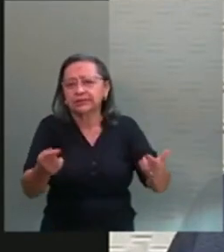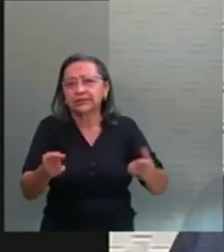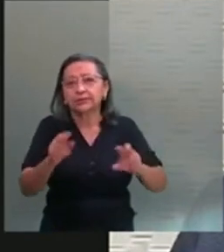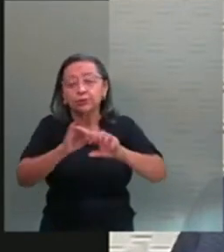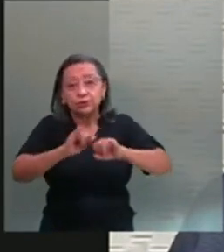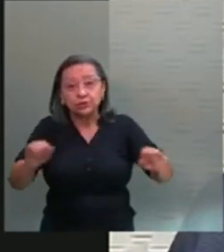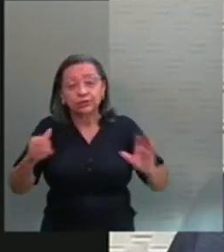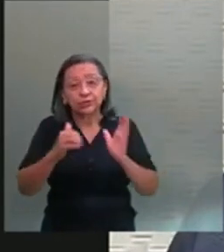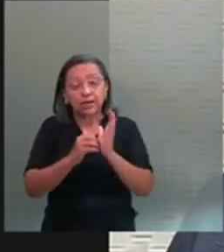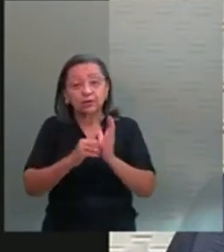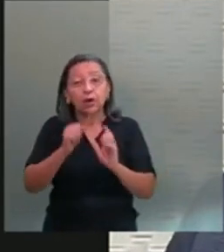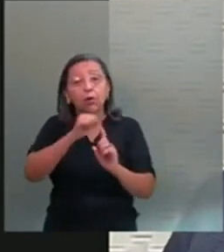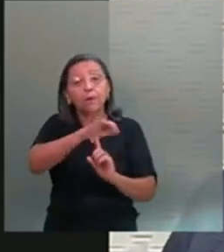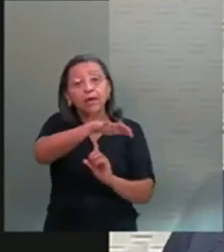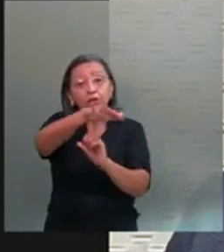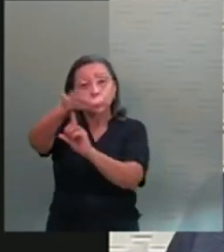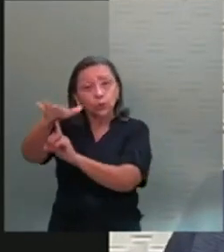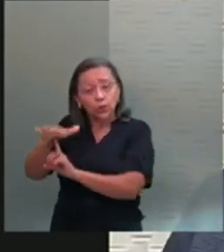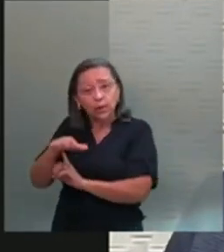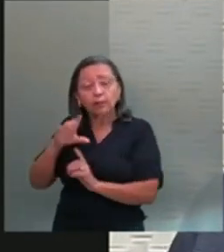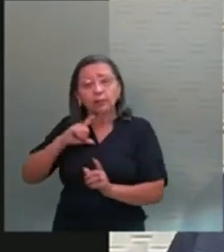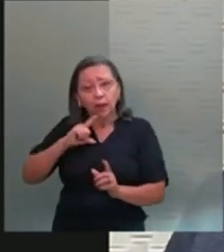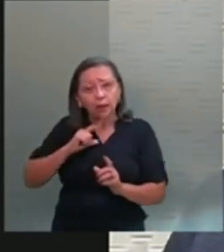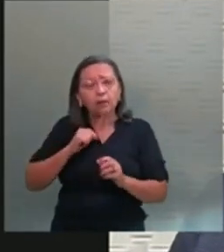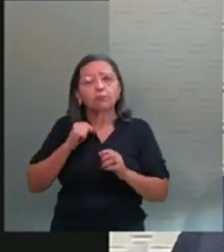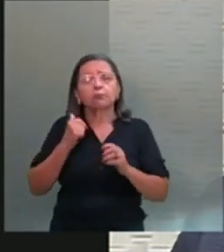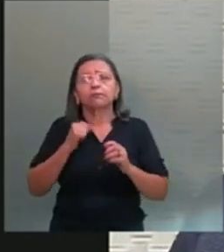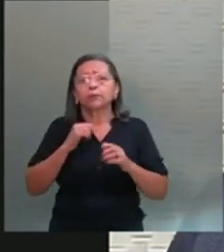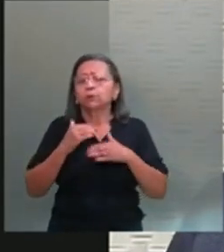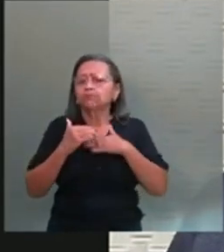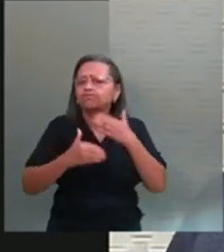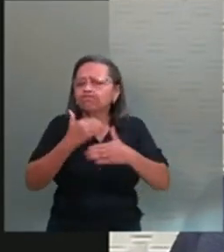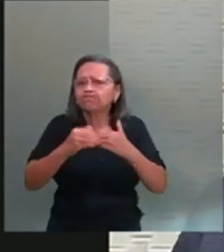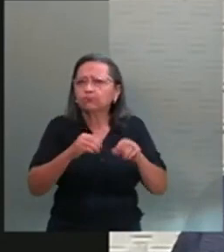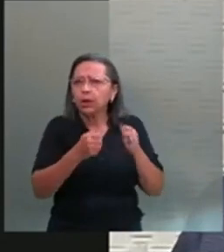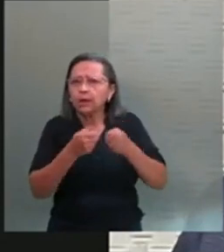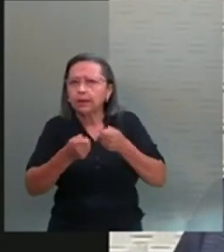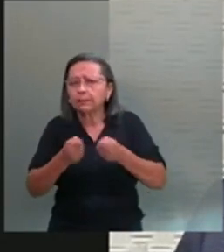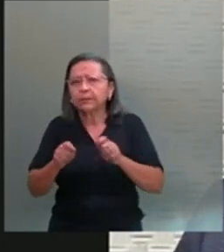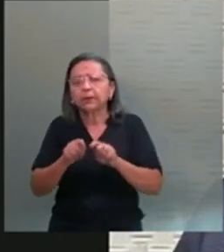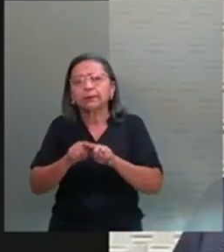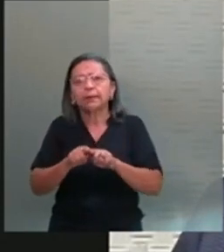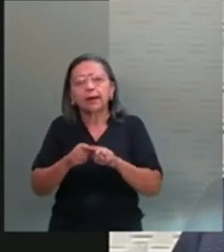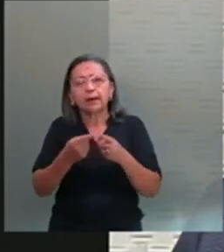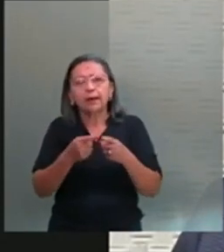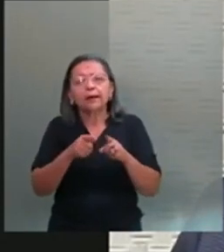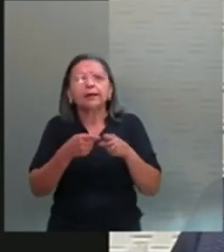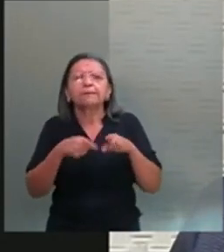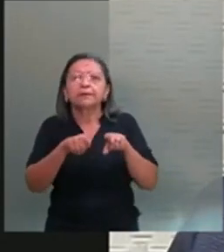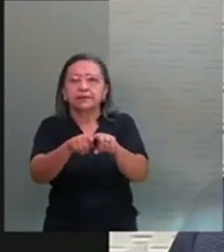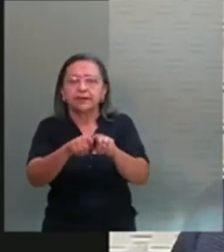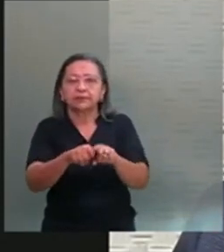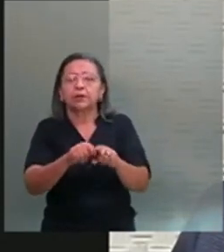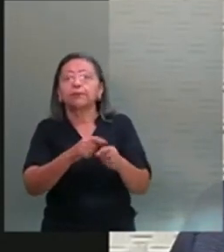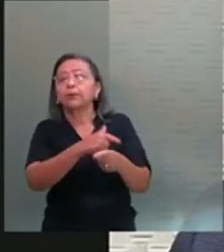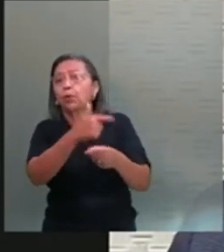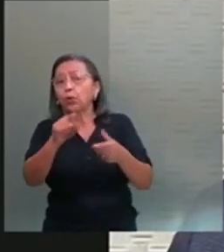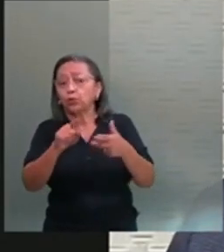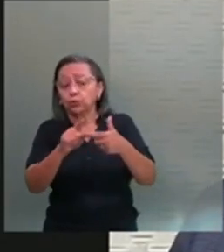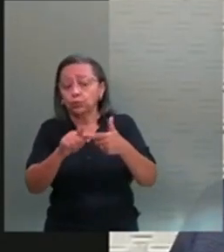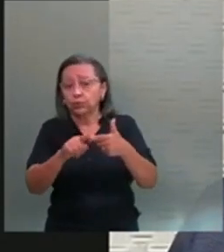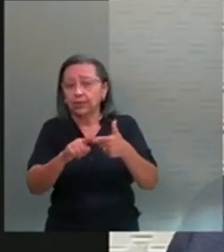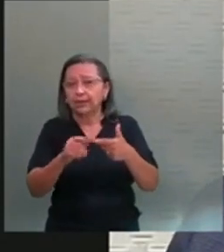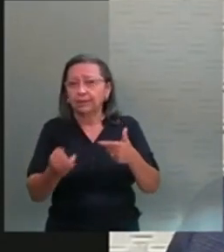universal mantém a agência no caminho do equilíbrio, da isenção e da imparcialidade. Outro aspecto